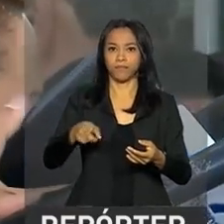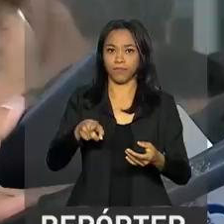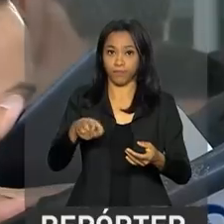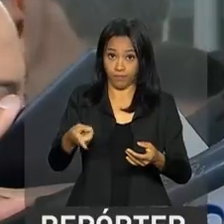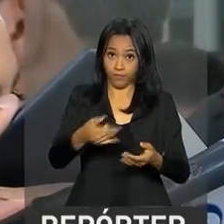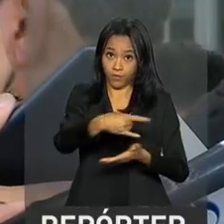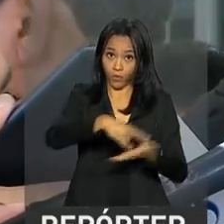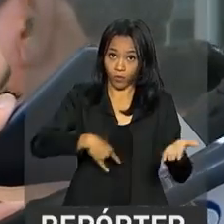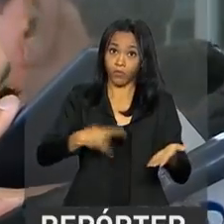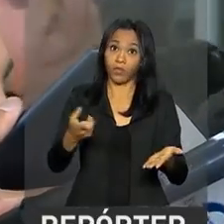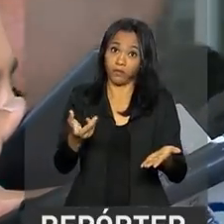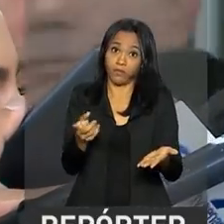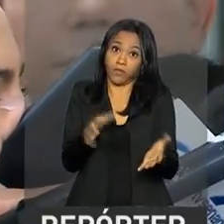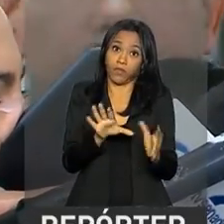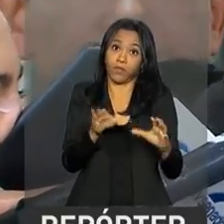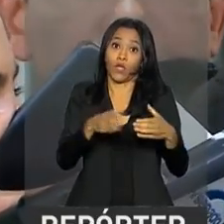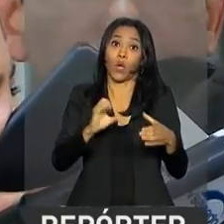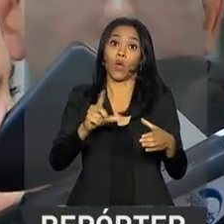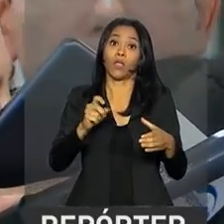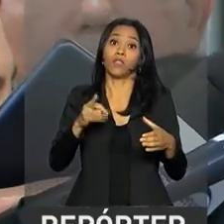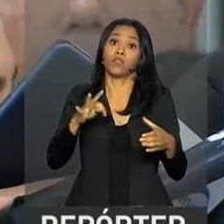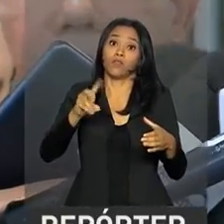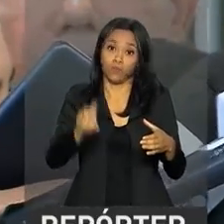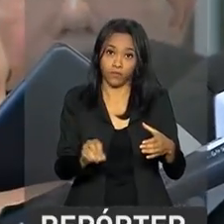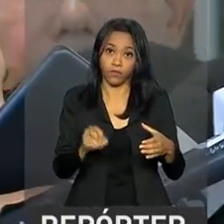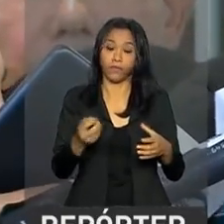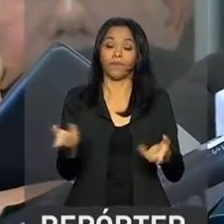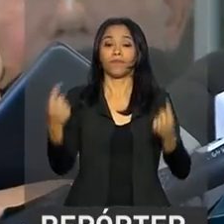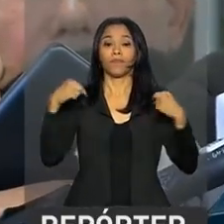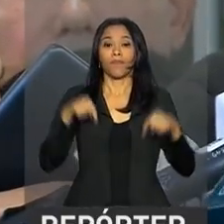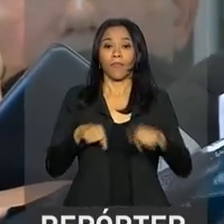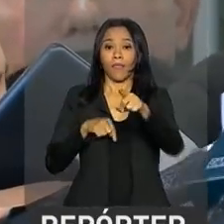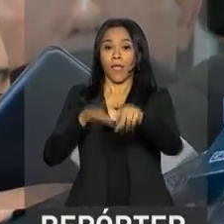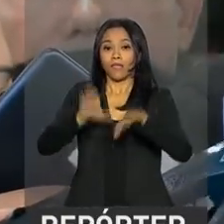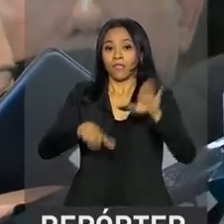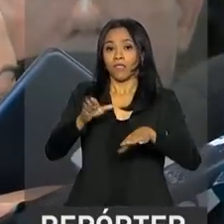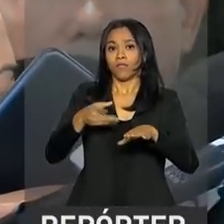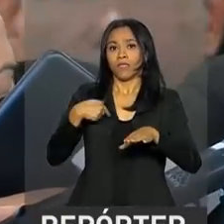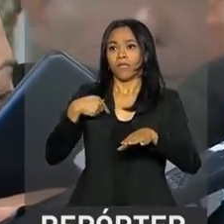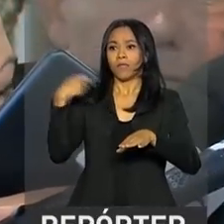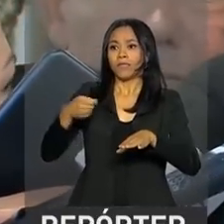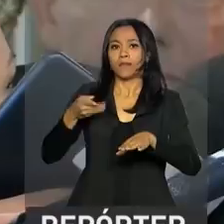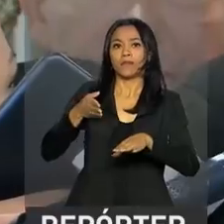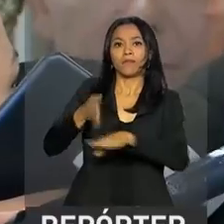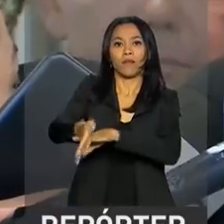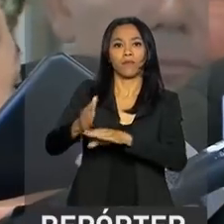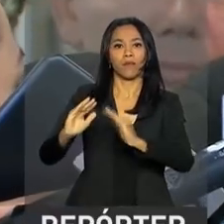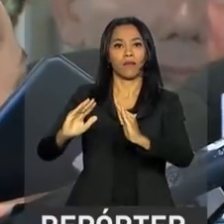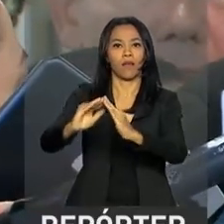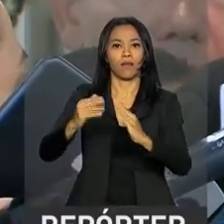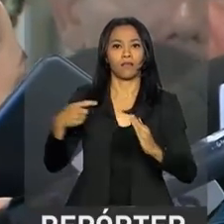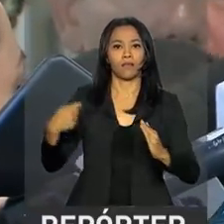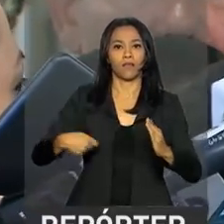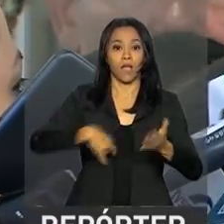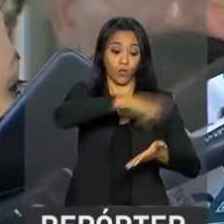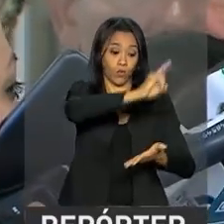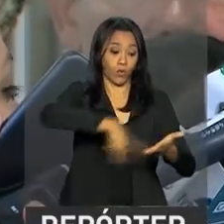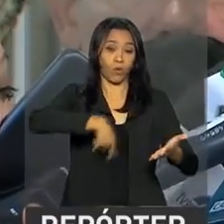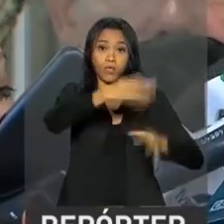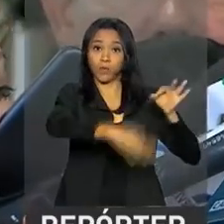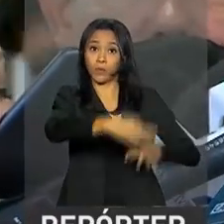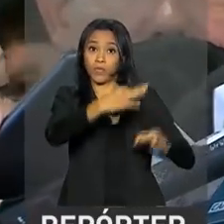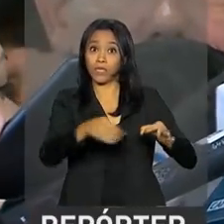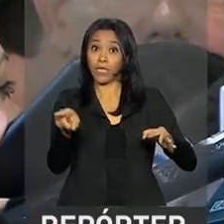urbanística do rio de janeiro você muitas vezes sai com a busca e apreensão em uma casa numa comunidade e o bandido se desloca